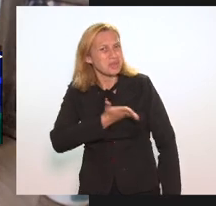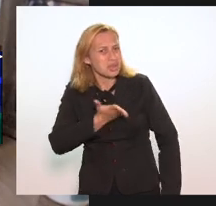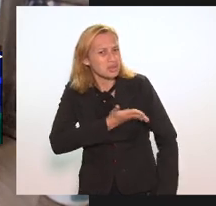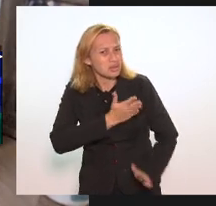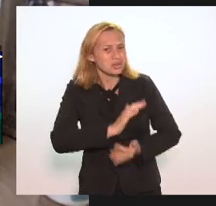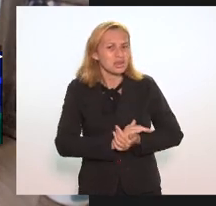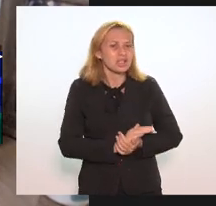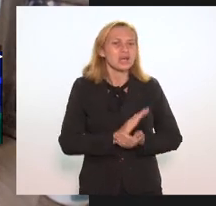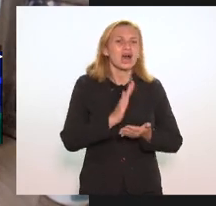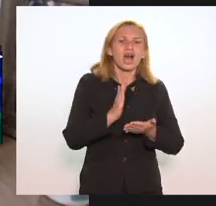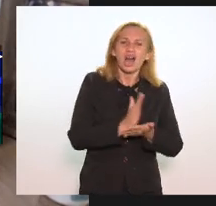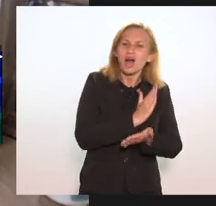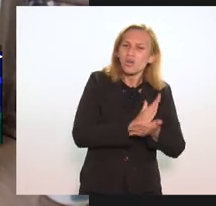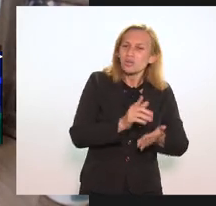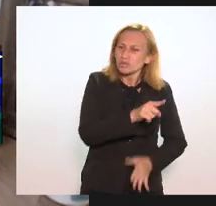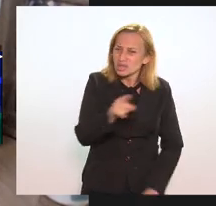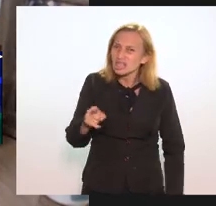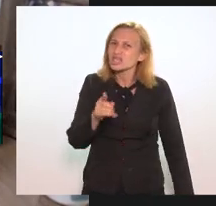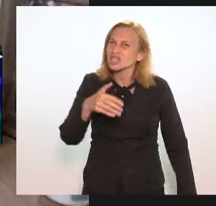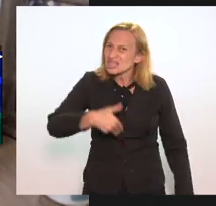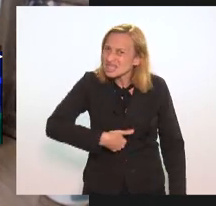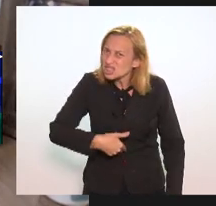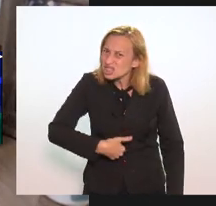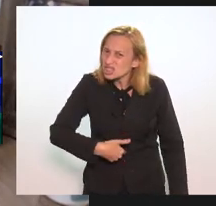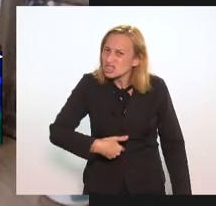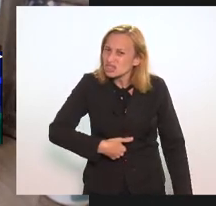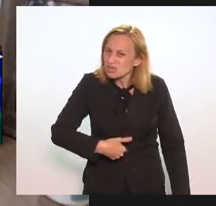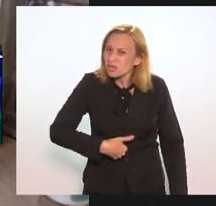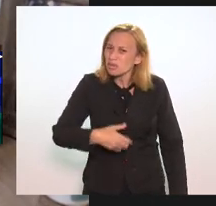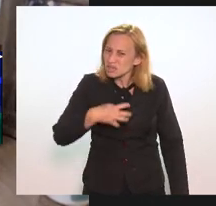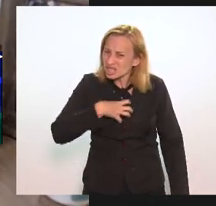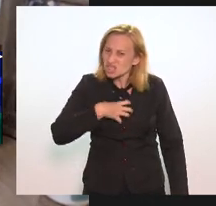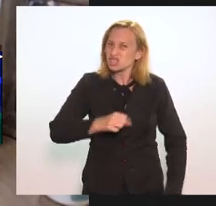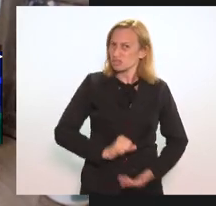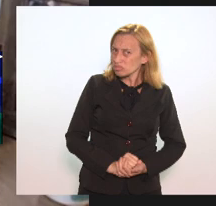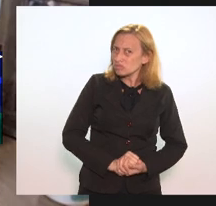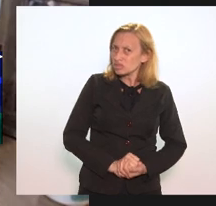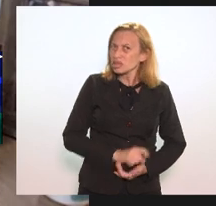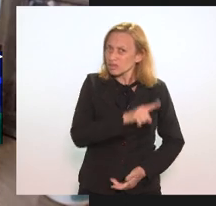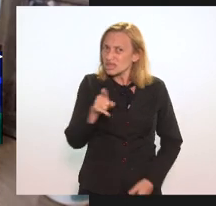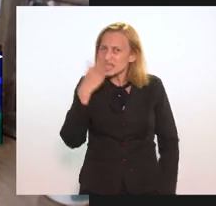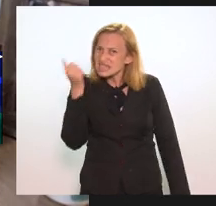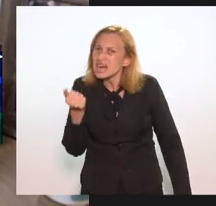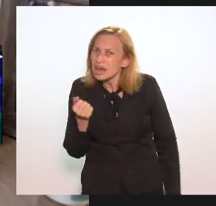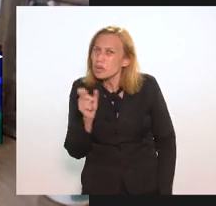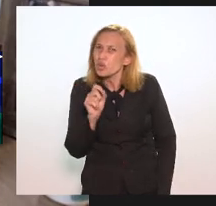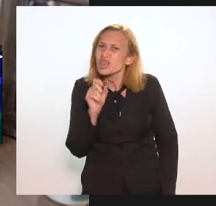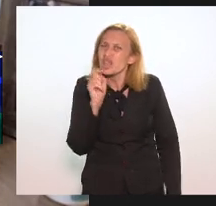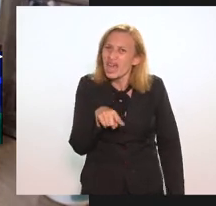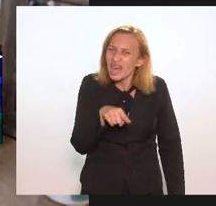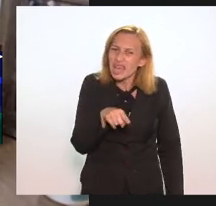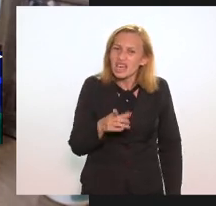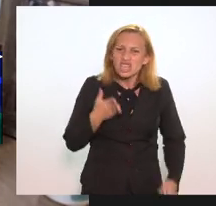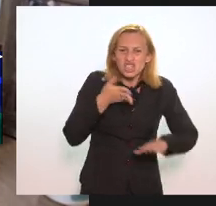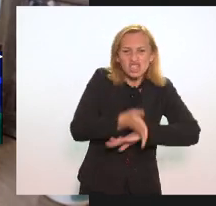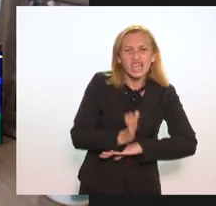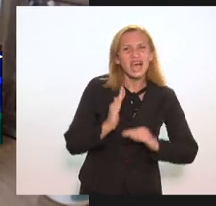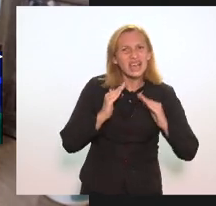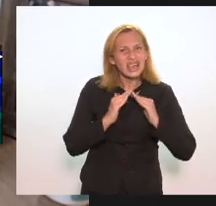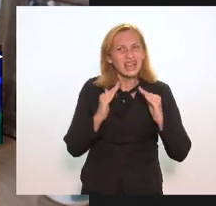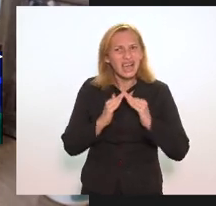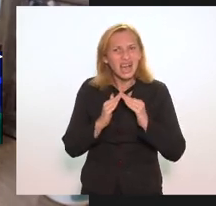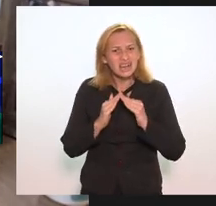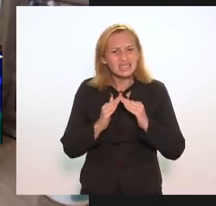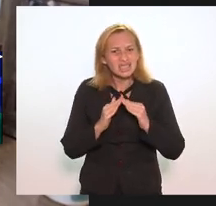algum dos Senhores já passaram fome na vida os senhores sabem o que que é chegar dentro da sua